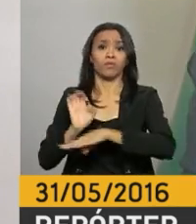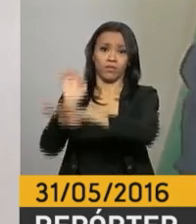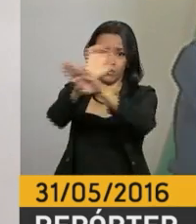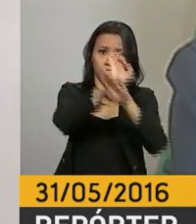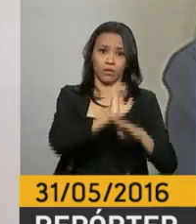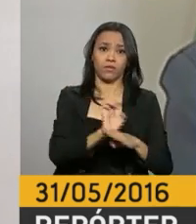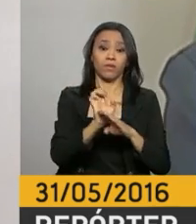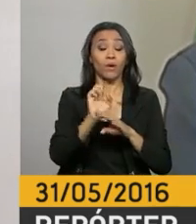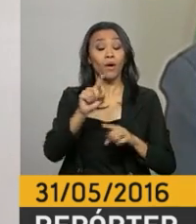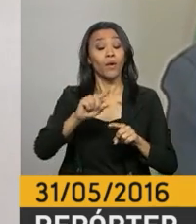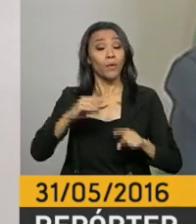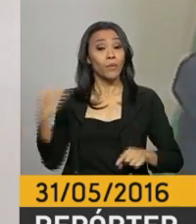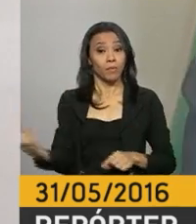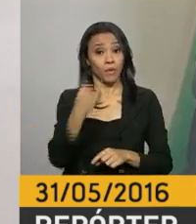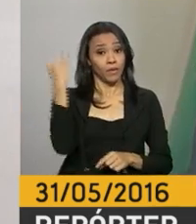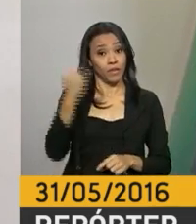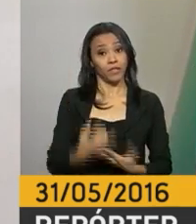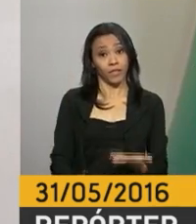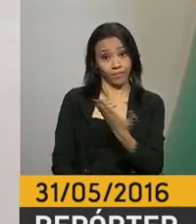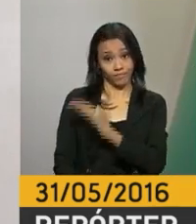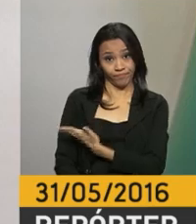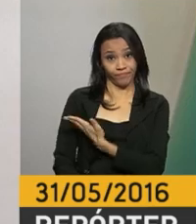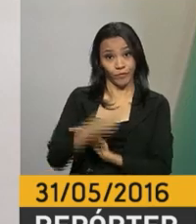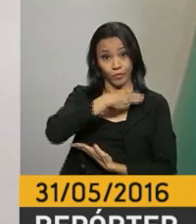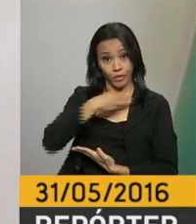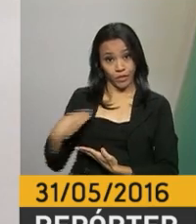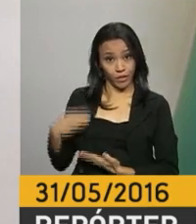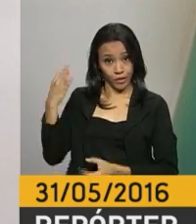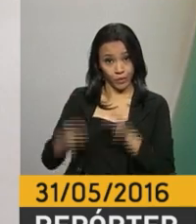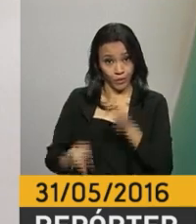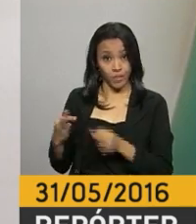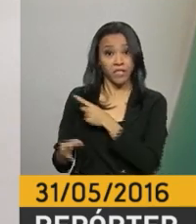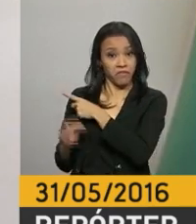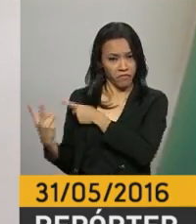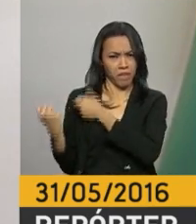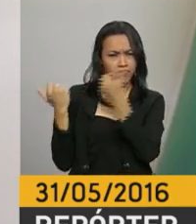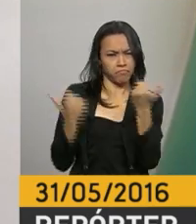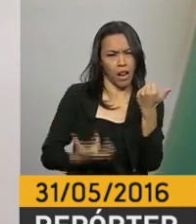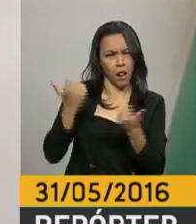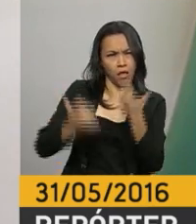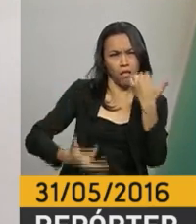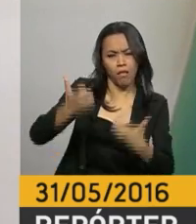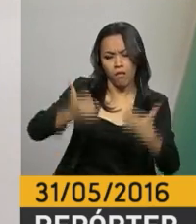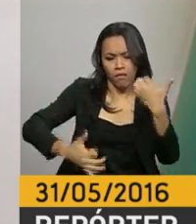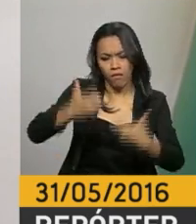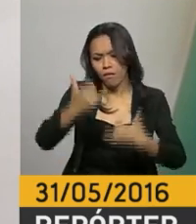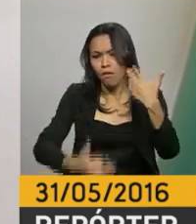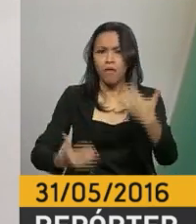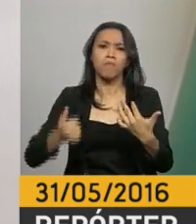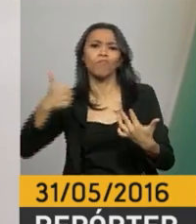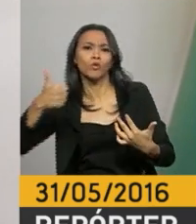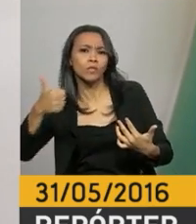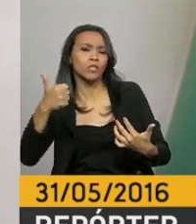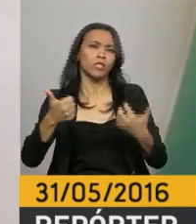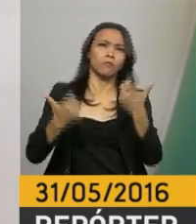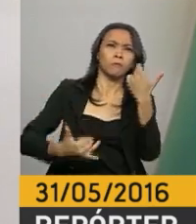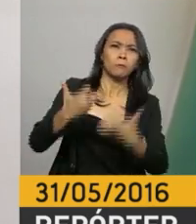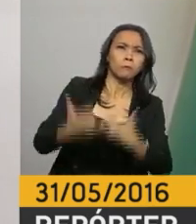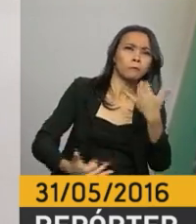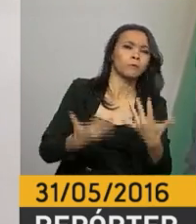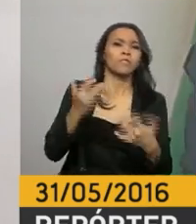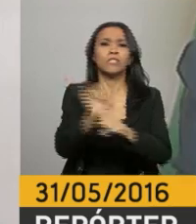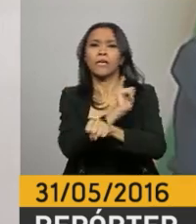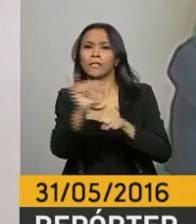que hoje o senhor ministro da Justiça apontará fatos concretos, dados positivos,